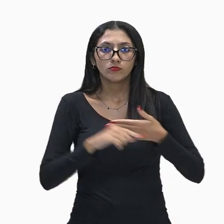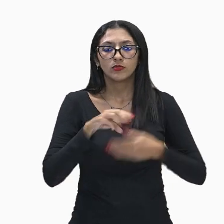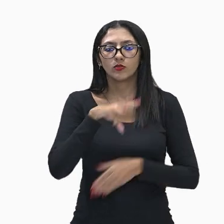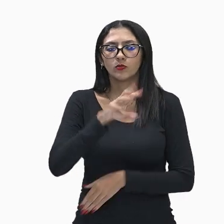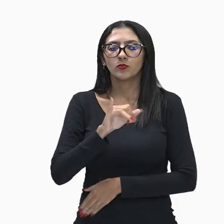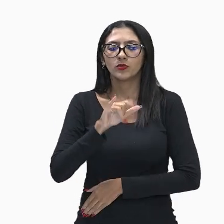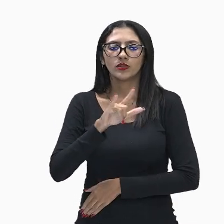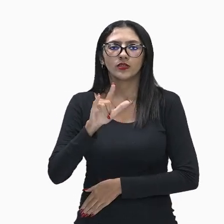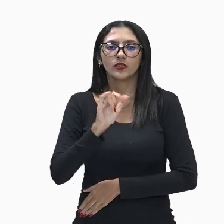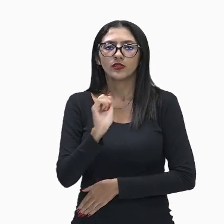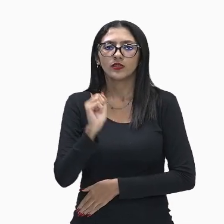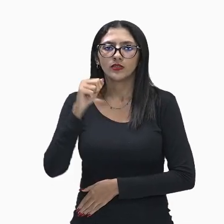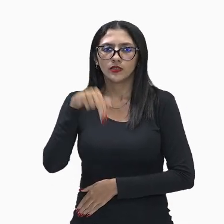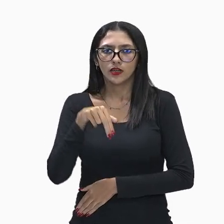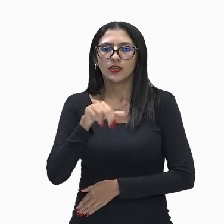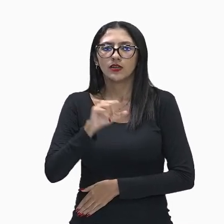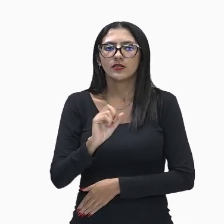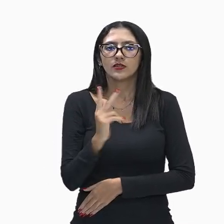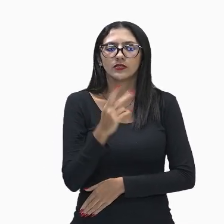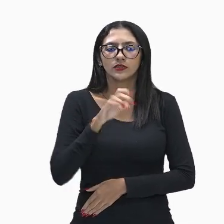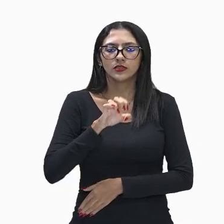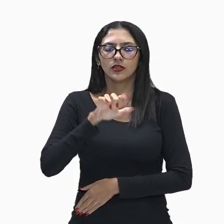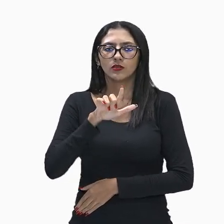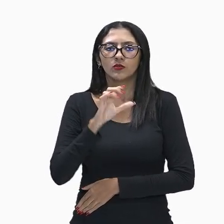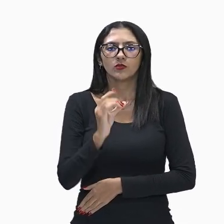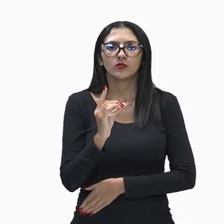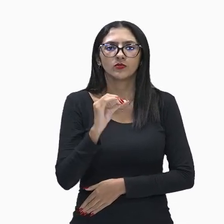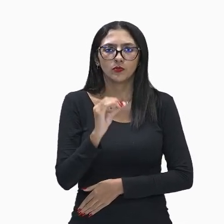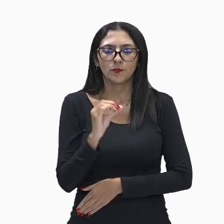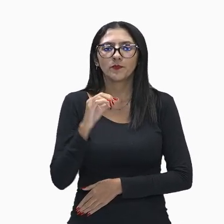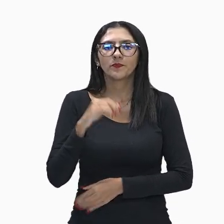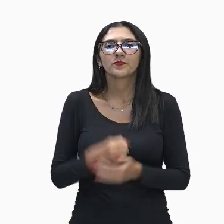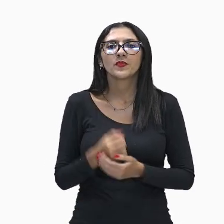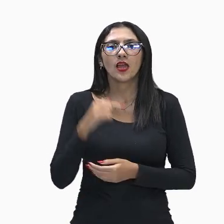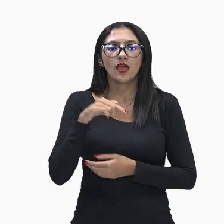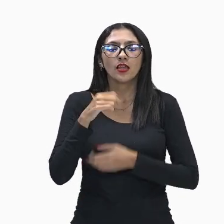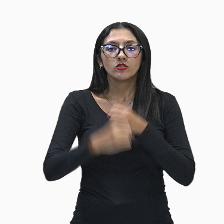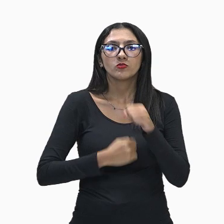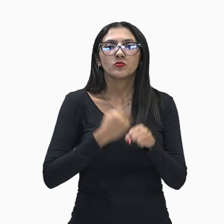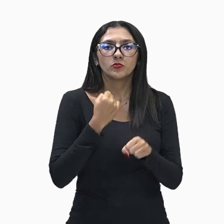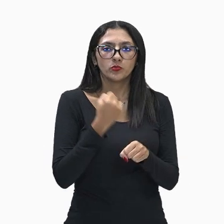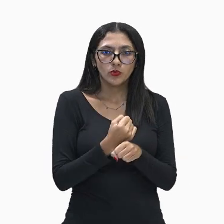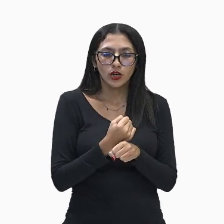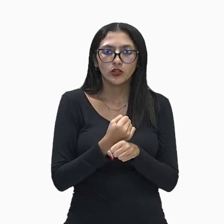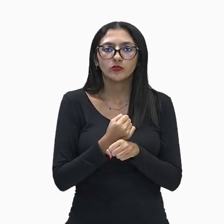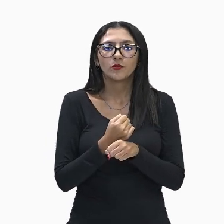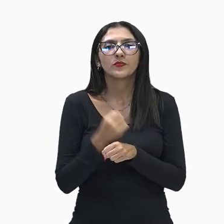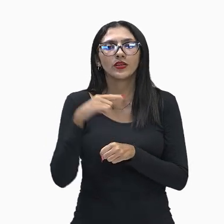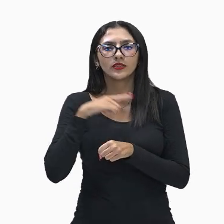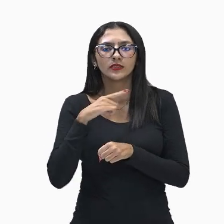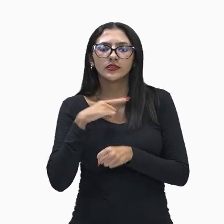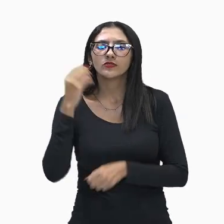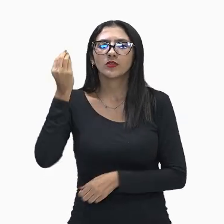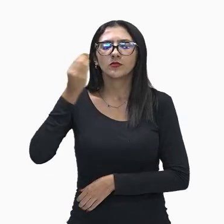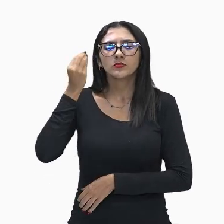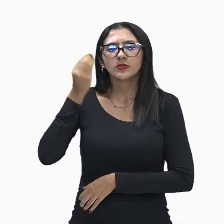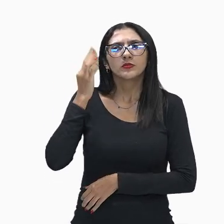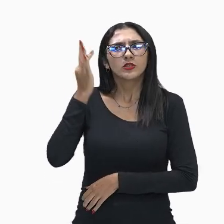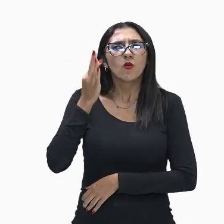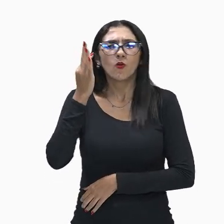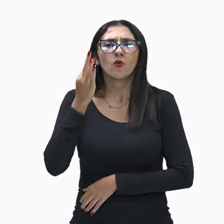William Herbert Sheldon que em 1944 desenvolveu uma teoria técnica